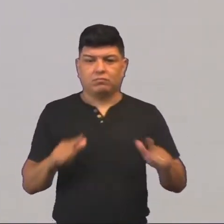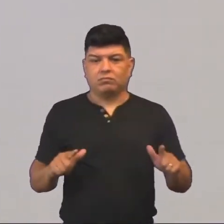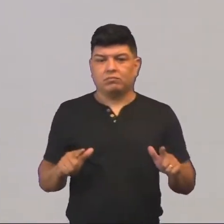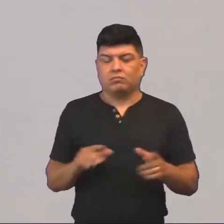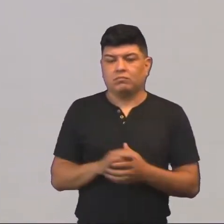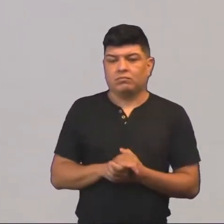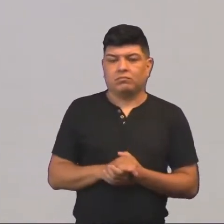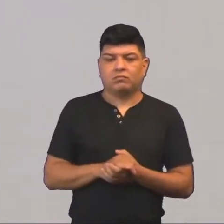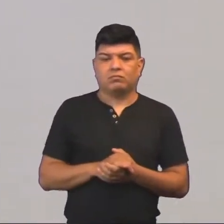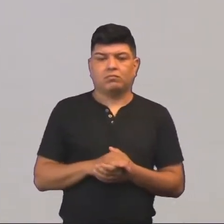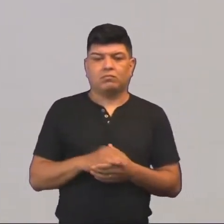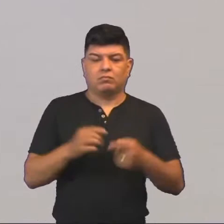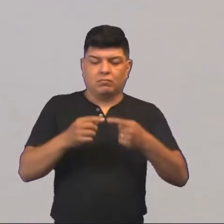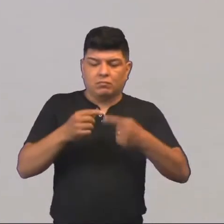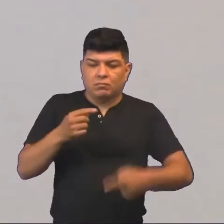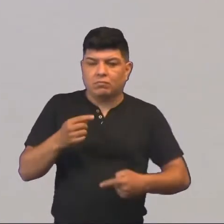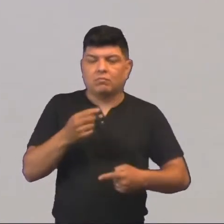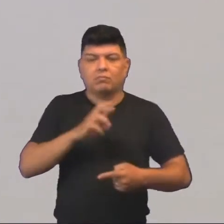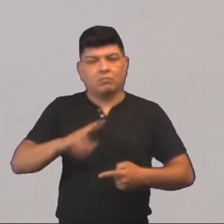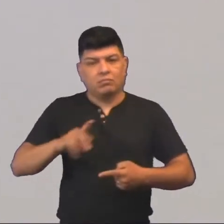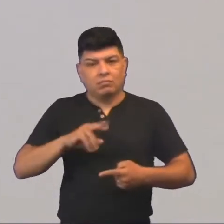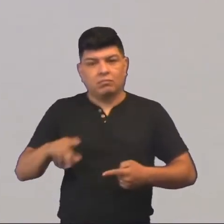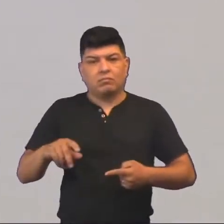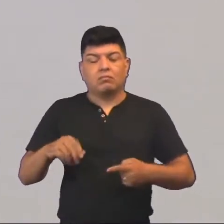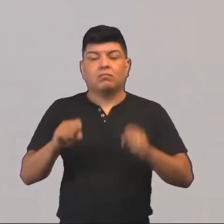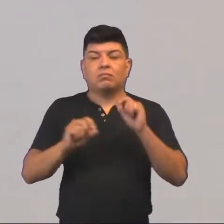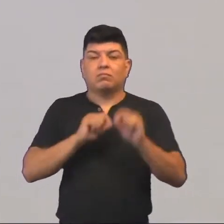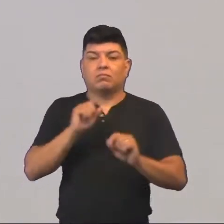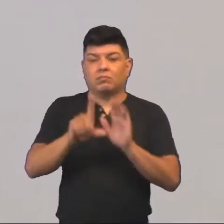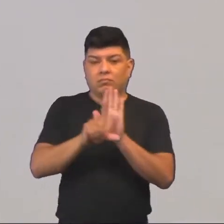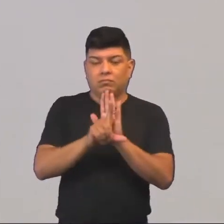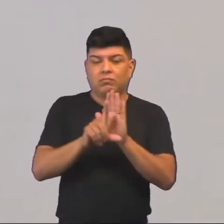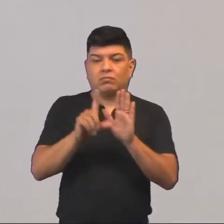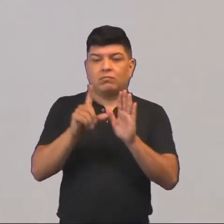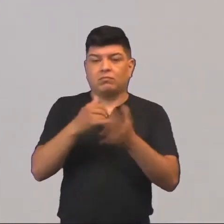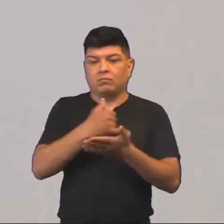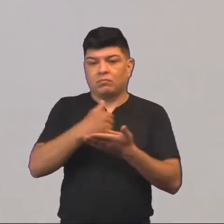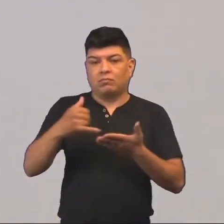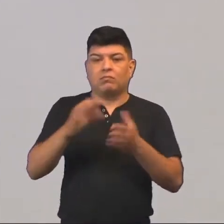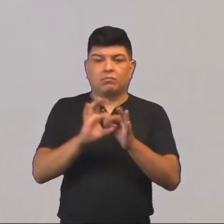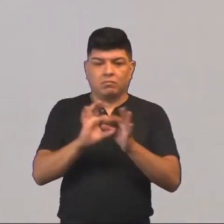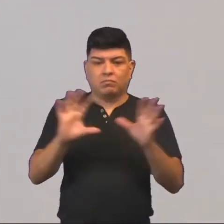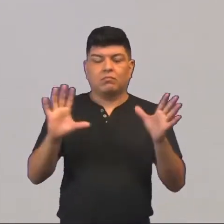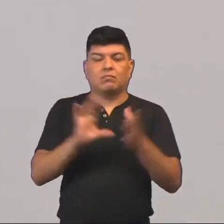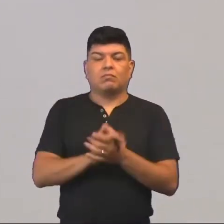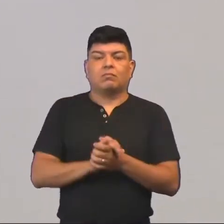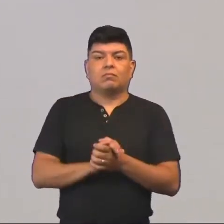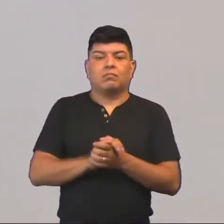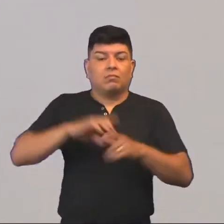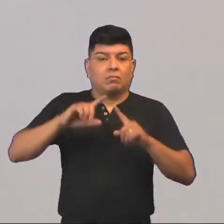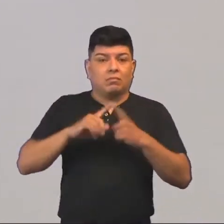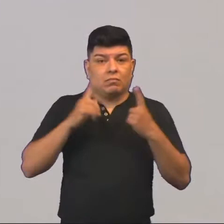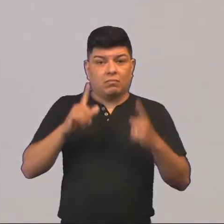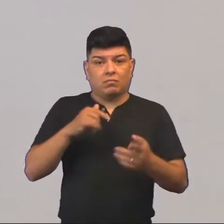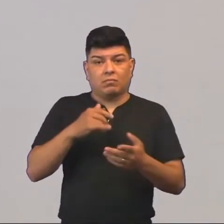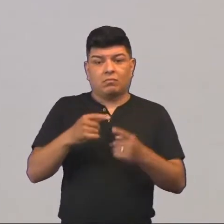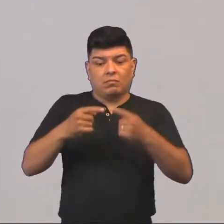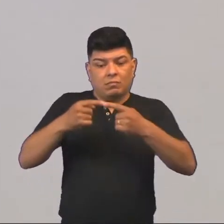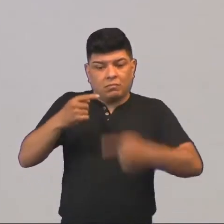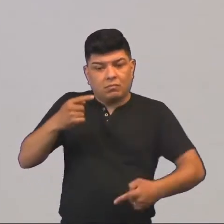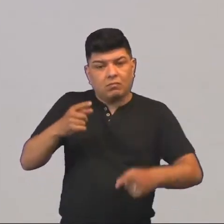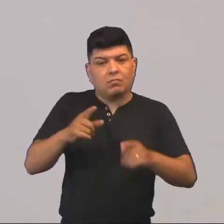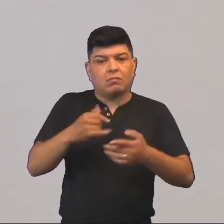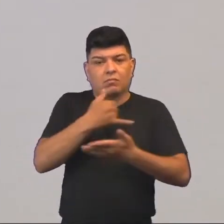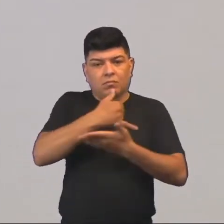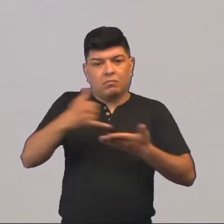não são proibidas por lei, nós estamos falando das drogas lícitas. E já aquelas que são